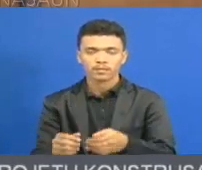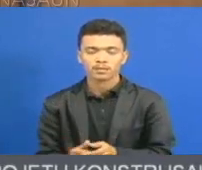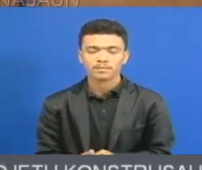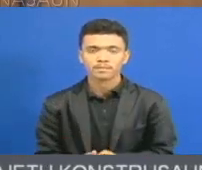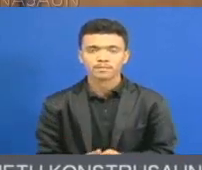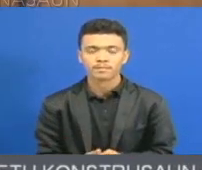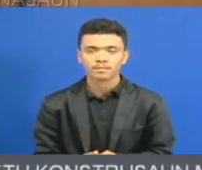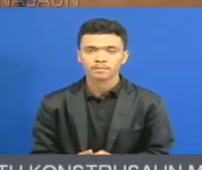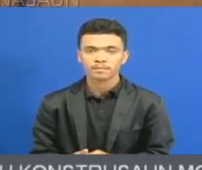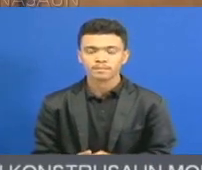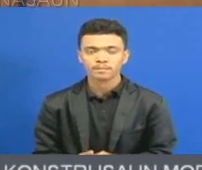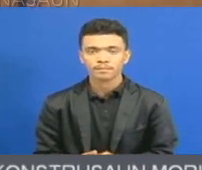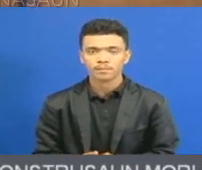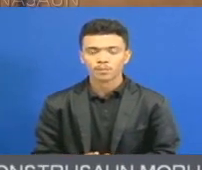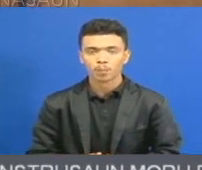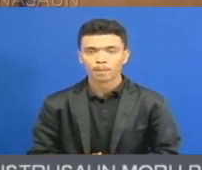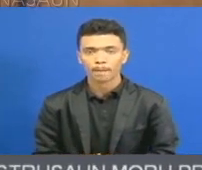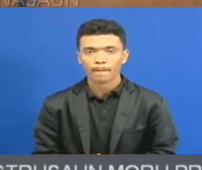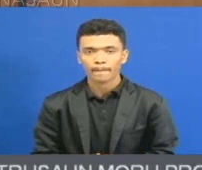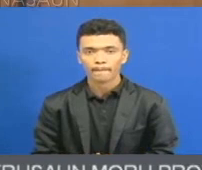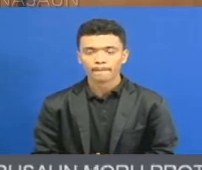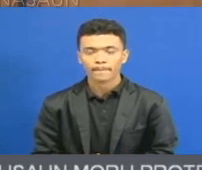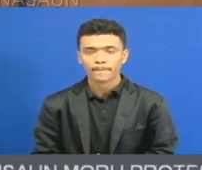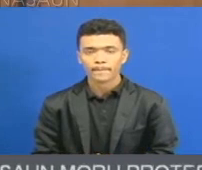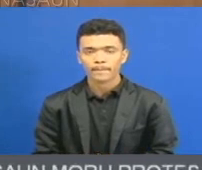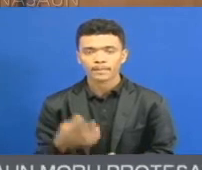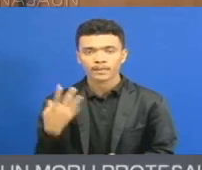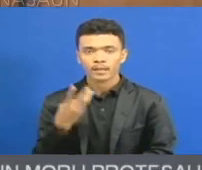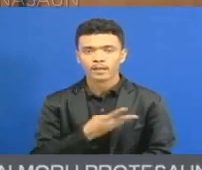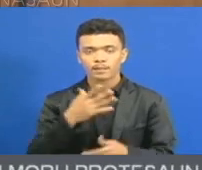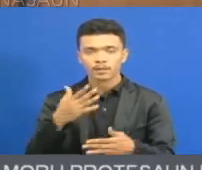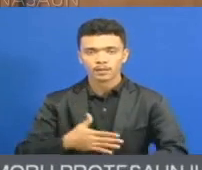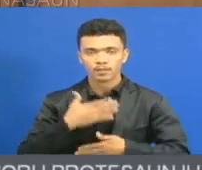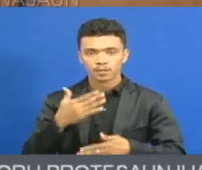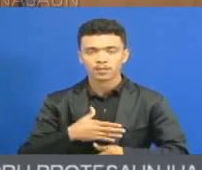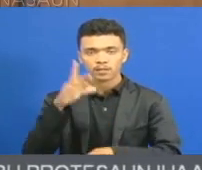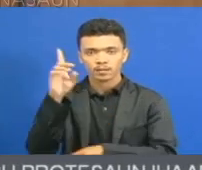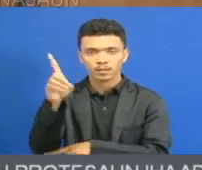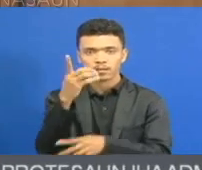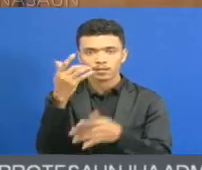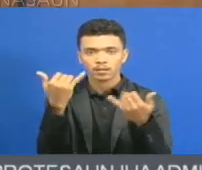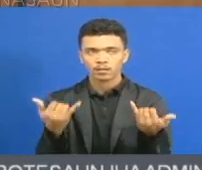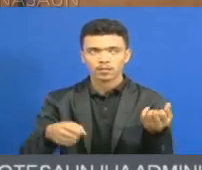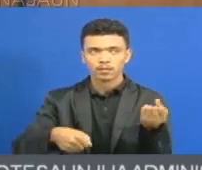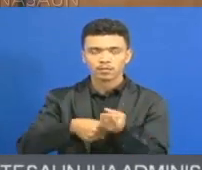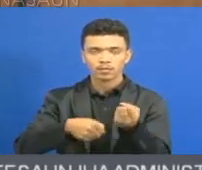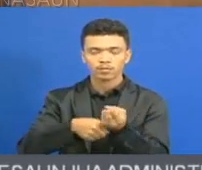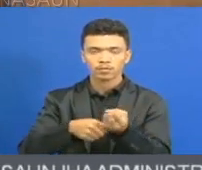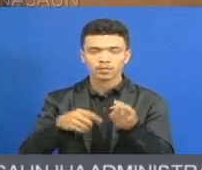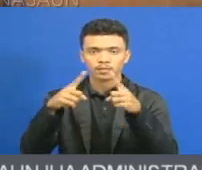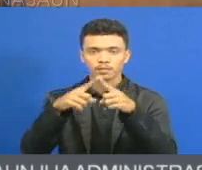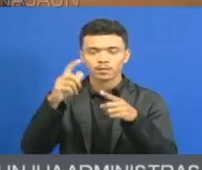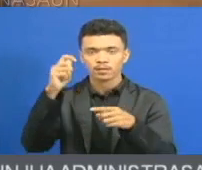here today to support the launch of I'm content temos para ir da der ruim para que né, a tu suporta lançamento ba ta